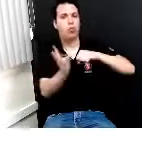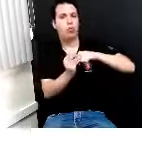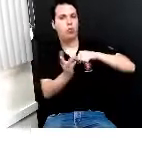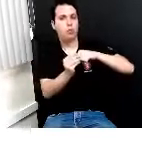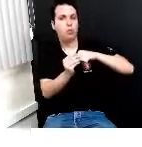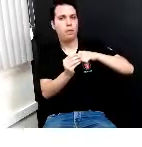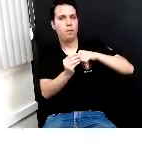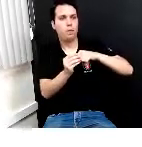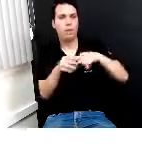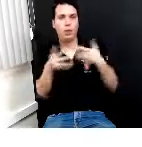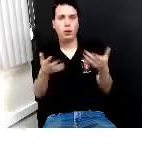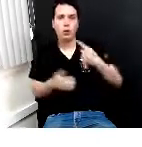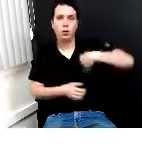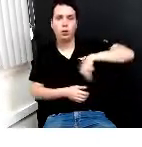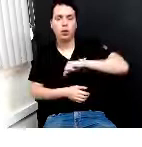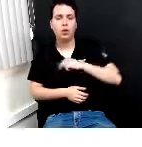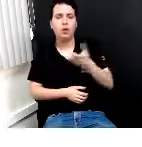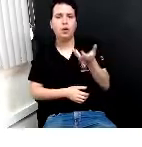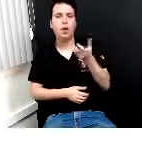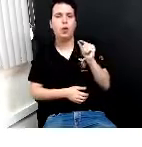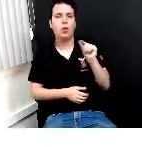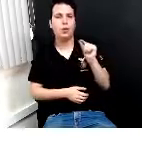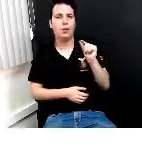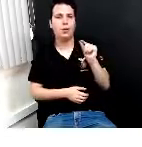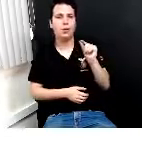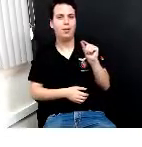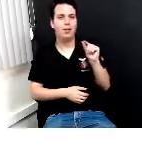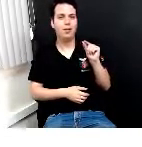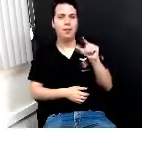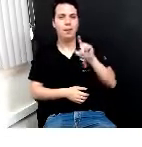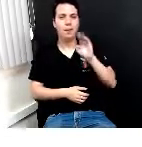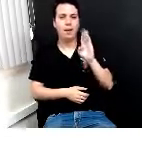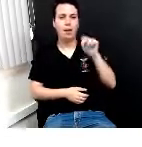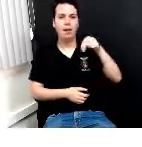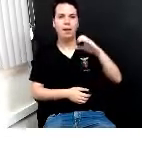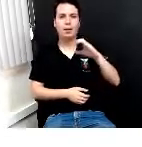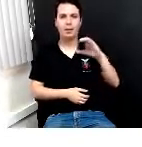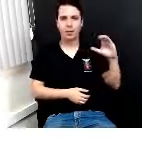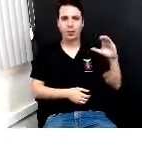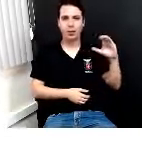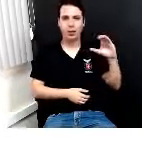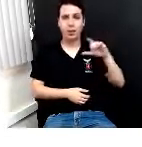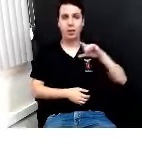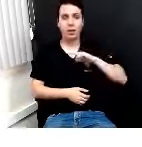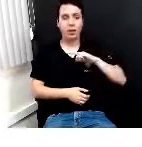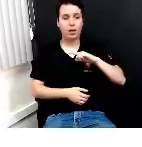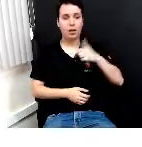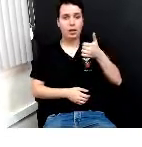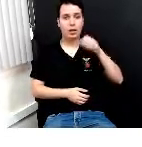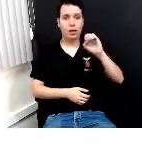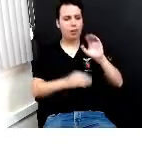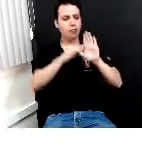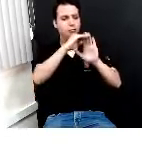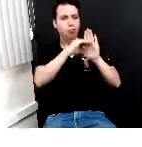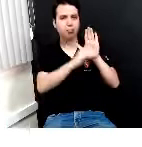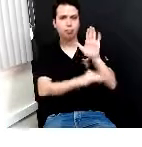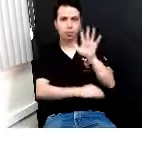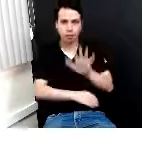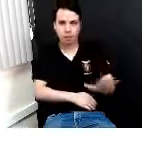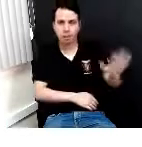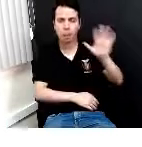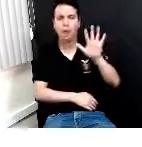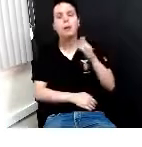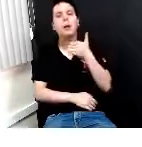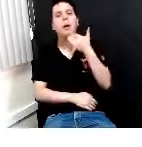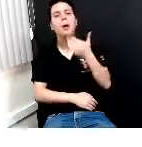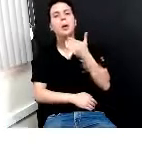de transição e implementação da Base Nacional Comum Curricular, que tem como objetivo o desenvolvimento das 10 competências gerais. Então, não